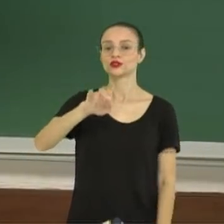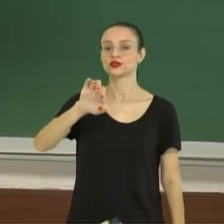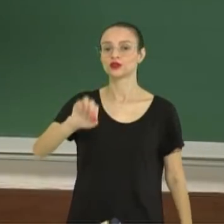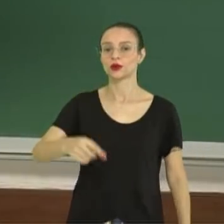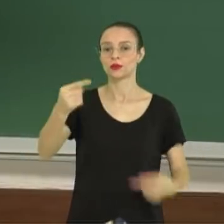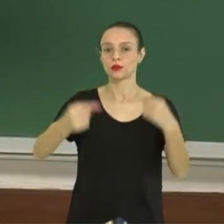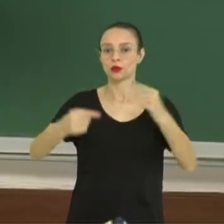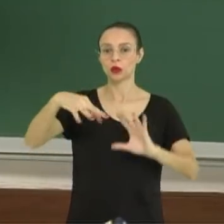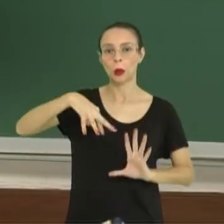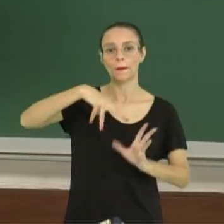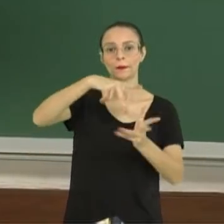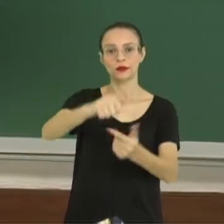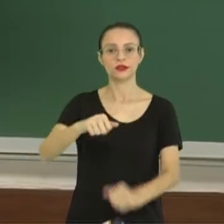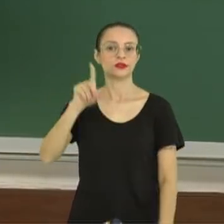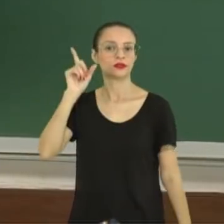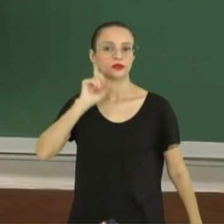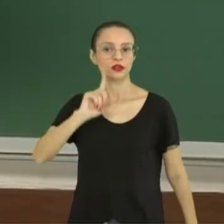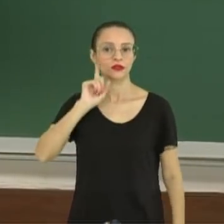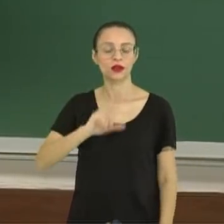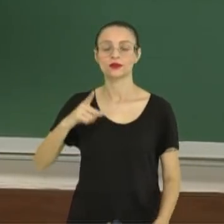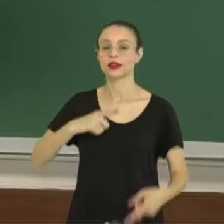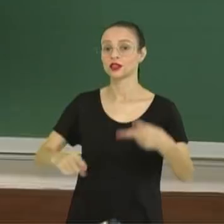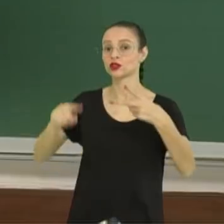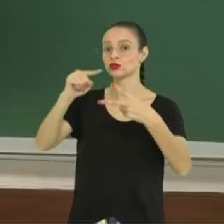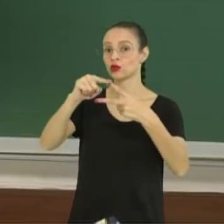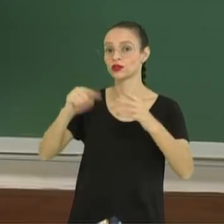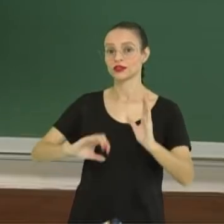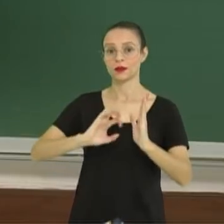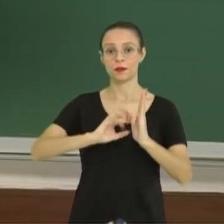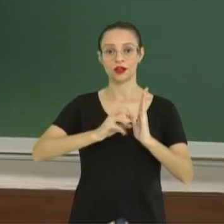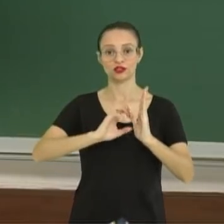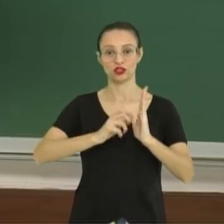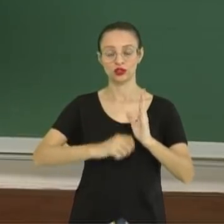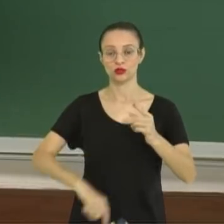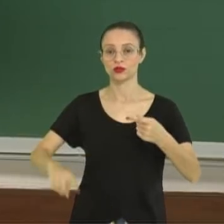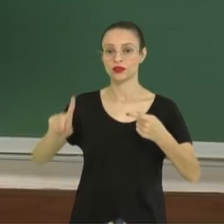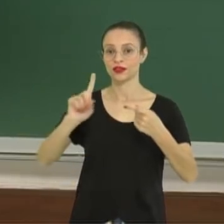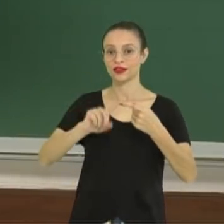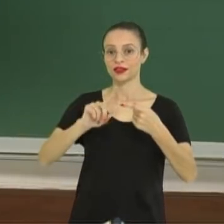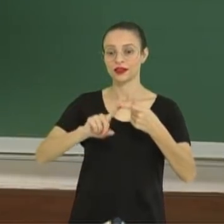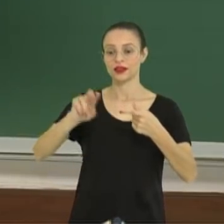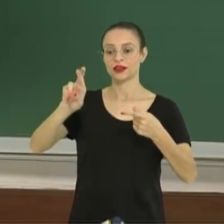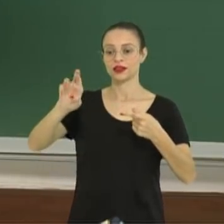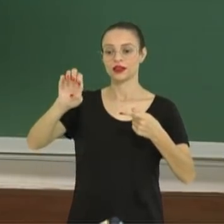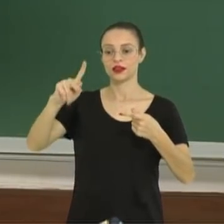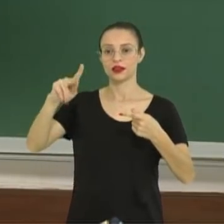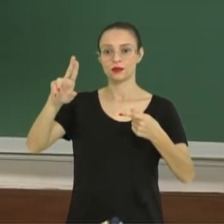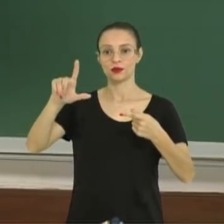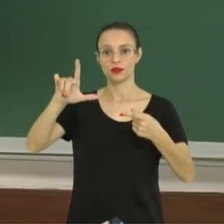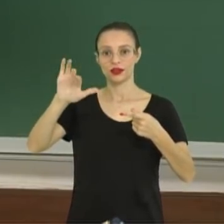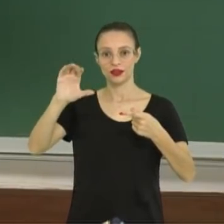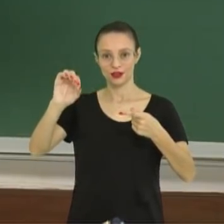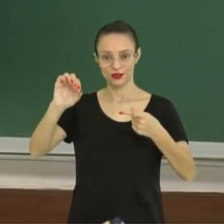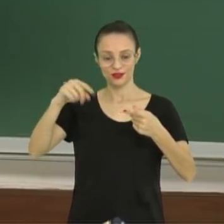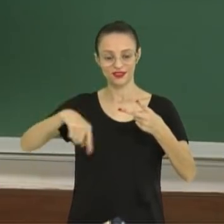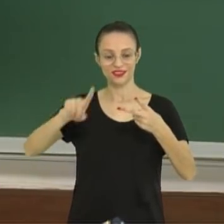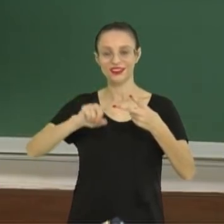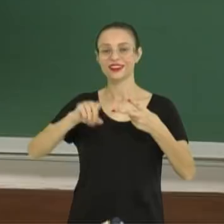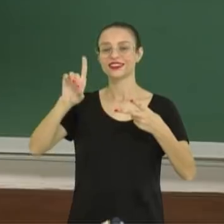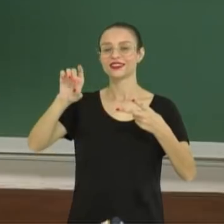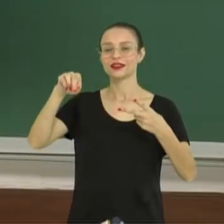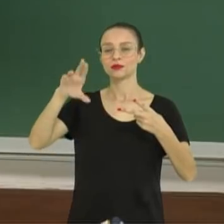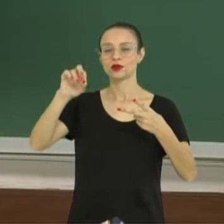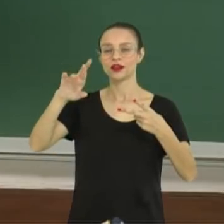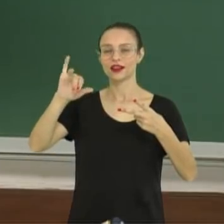Os Estados Unidos é pautado em 2 partidos, os republicanos e os democratas, um azul e um vermelho. E eles